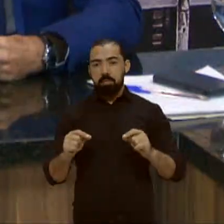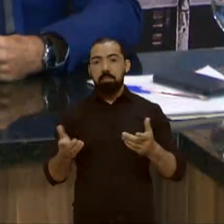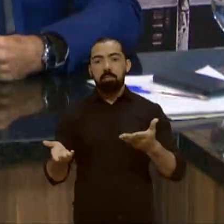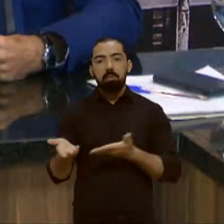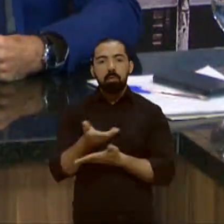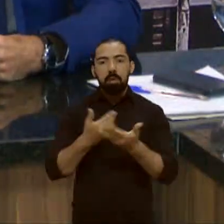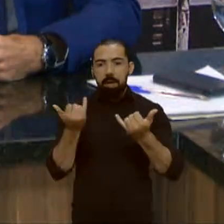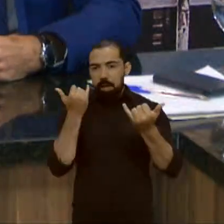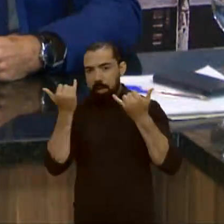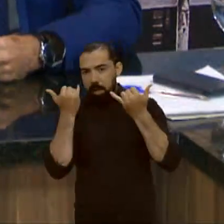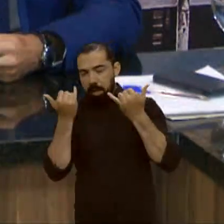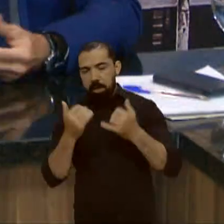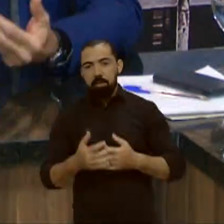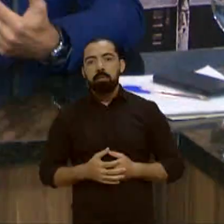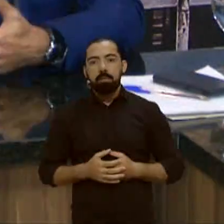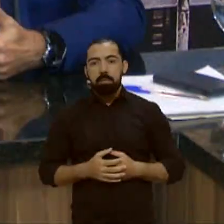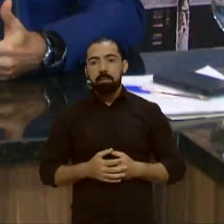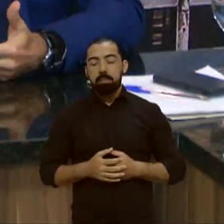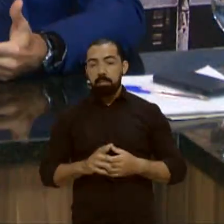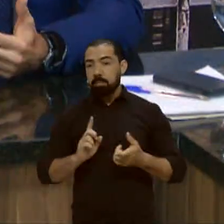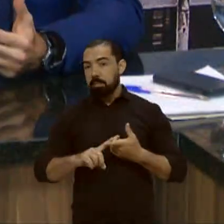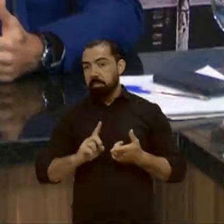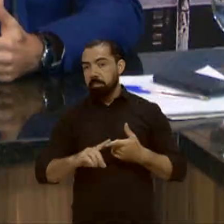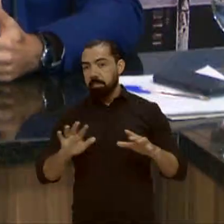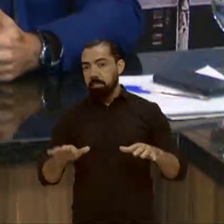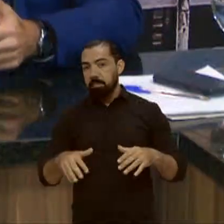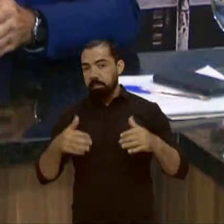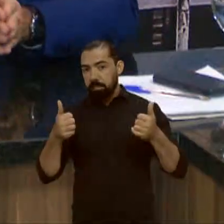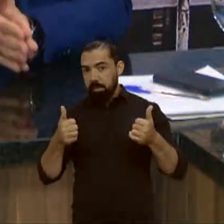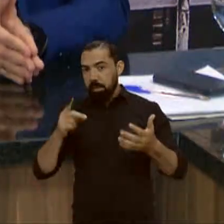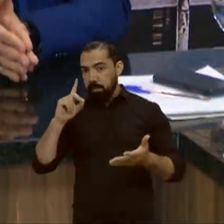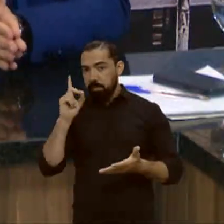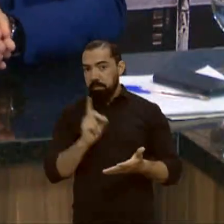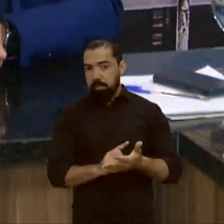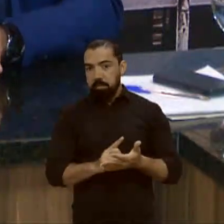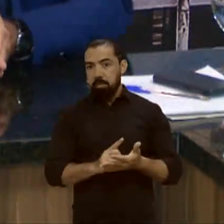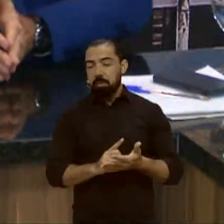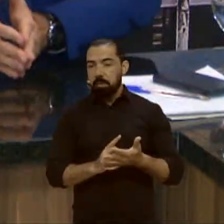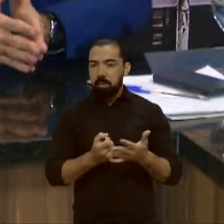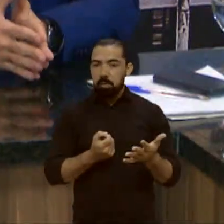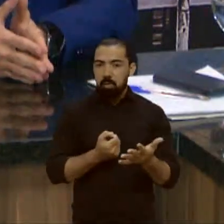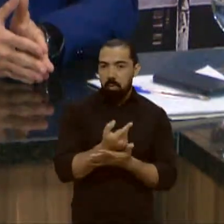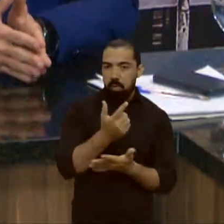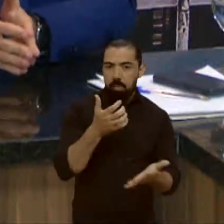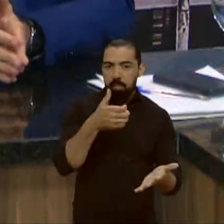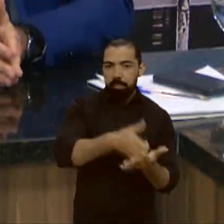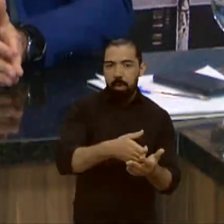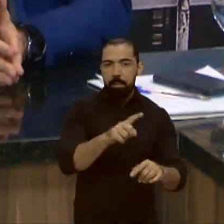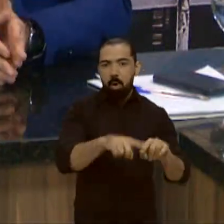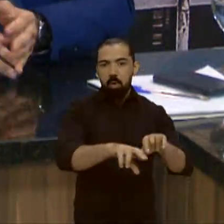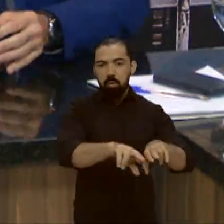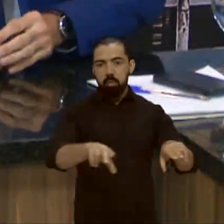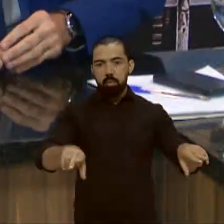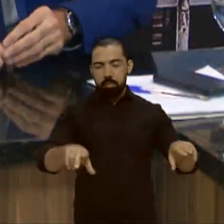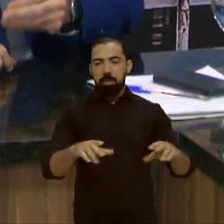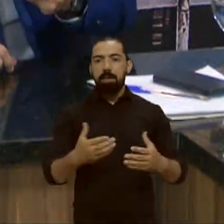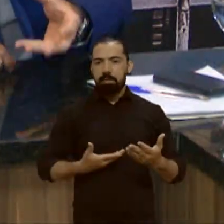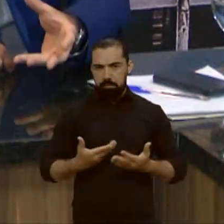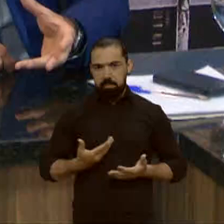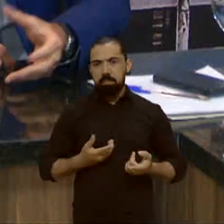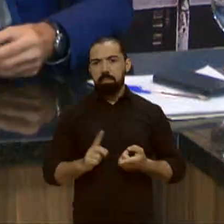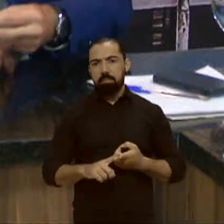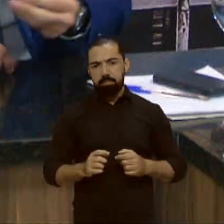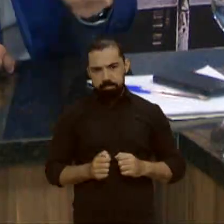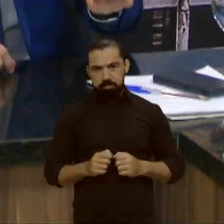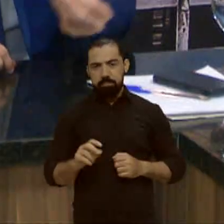de informações e a melhor efetivação da compra e aquisição de produtos e serviços